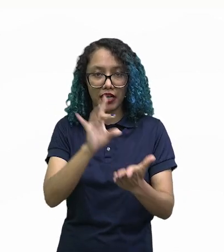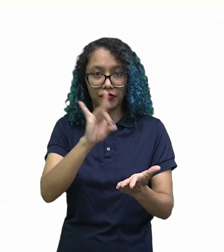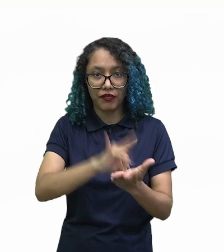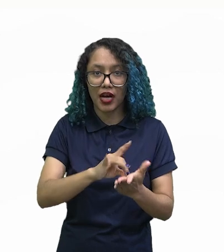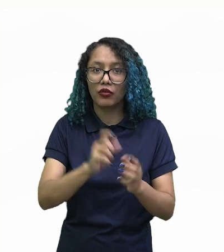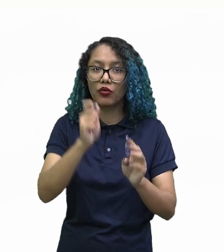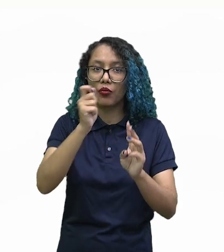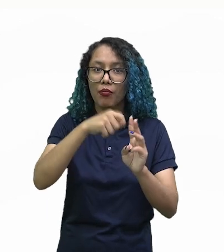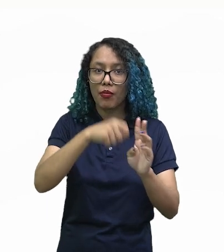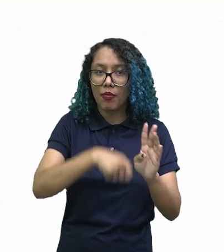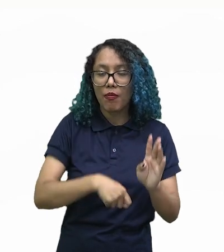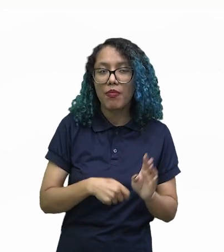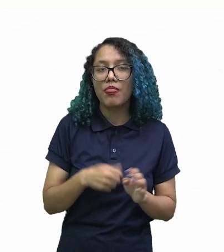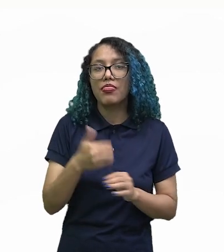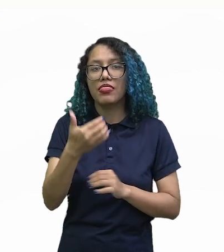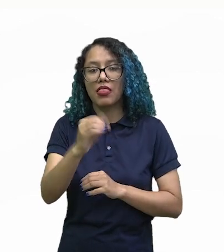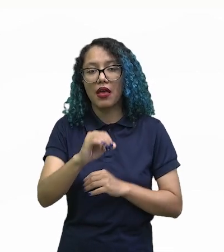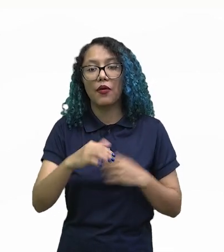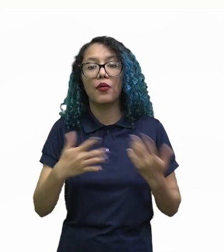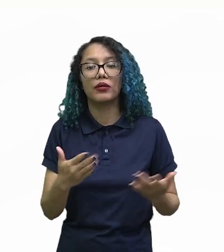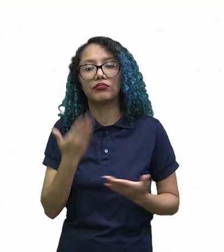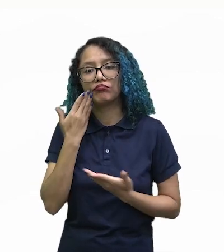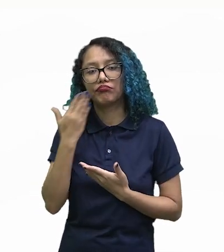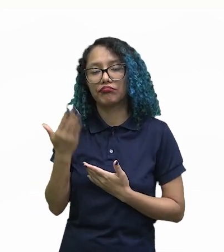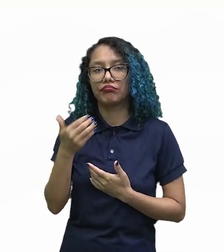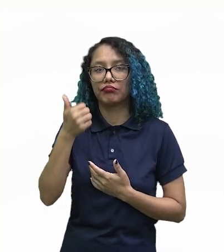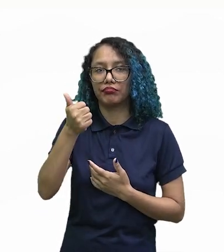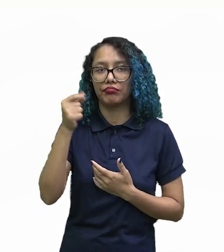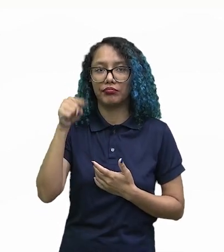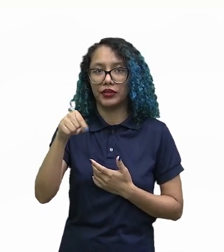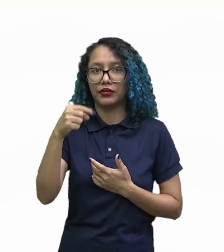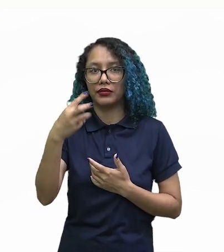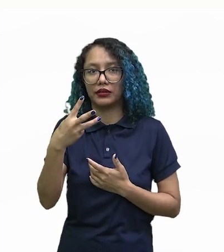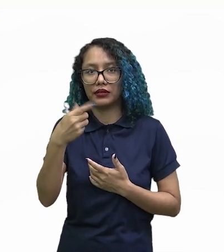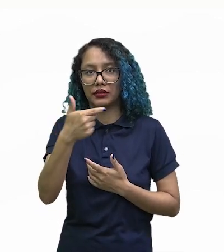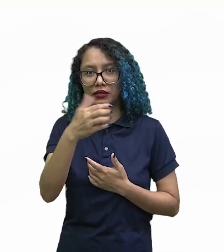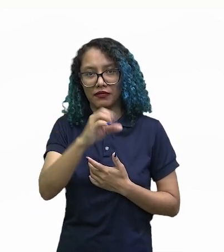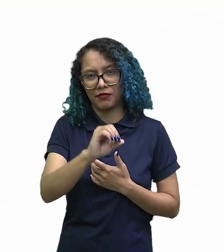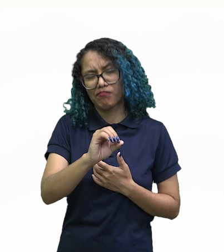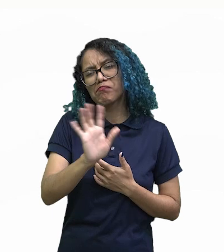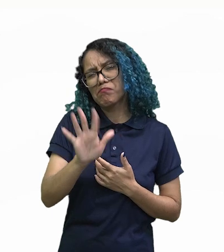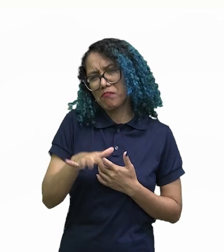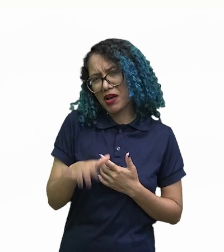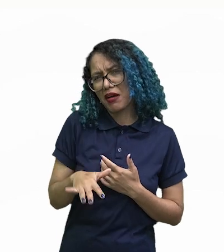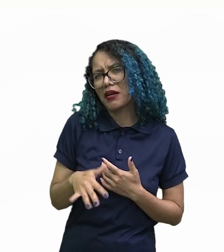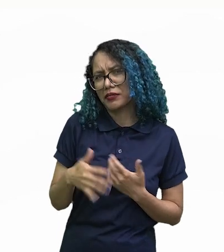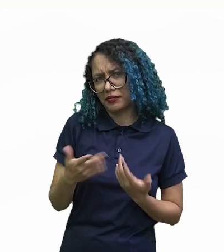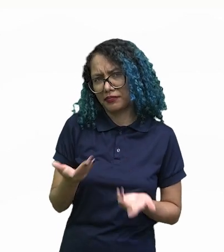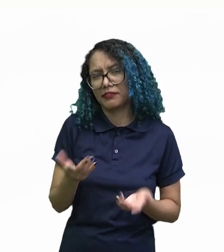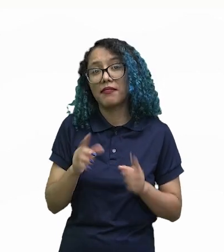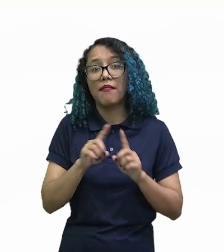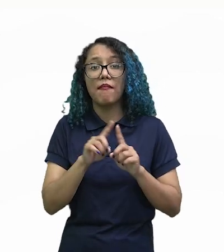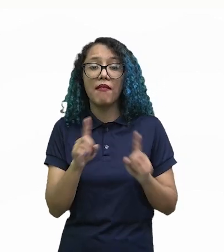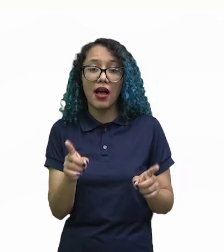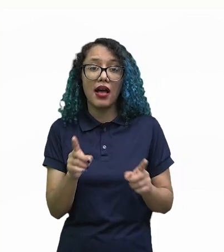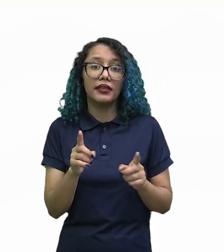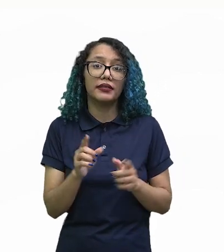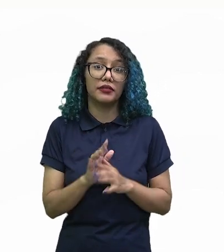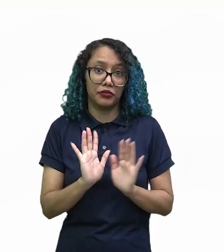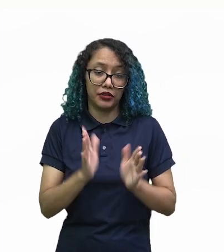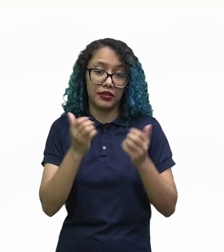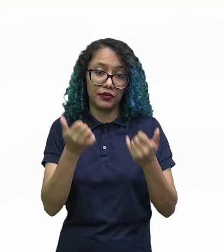meses, você vai pagar 1.320. Ah, foi barato. Esse foi, mas é aquilo que eu disse para